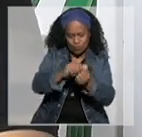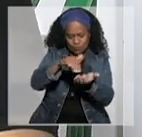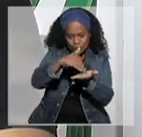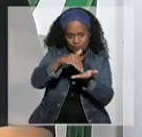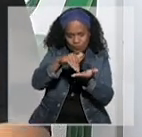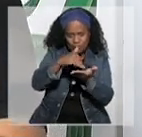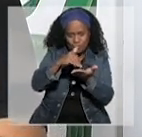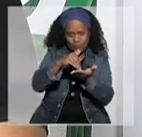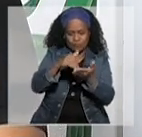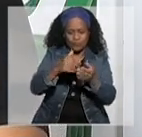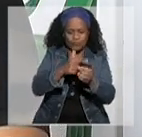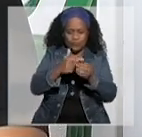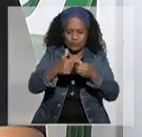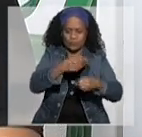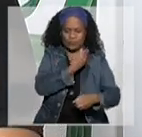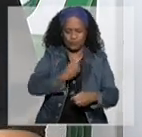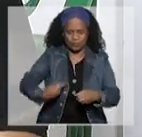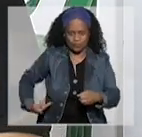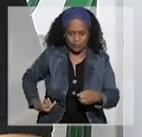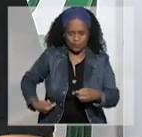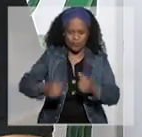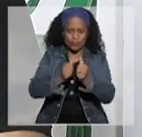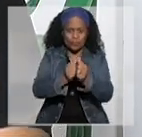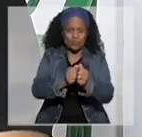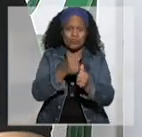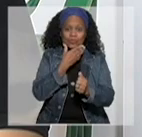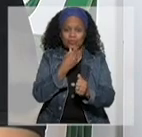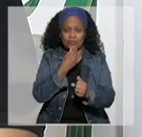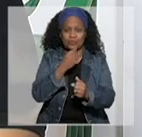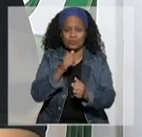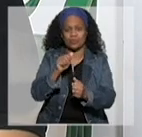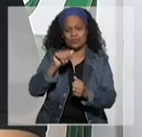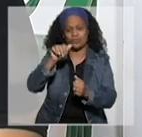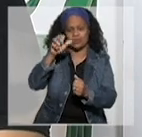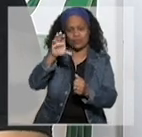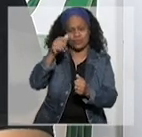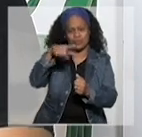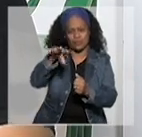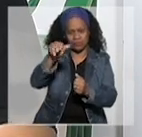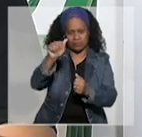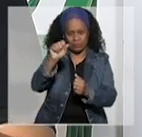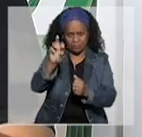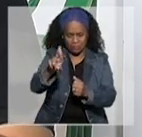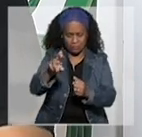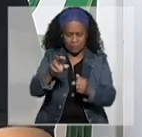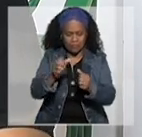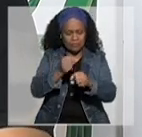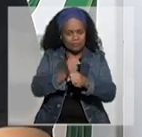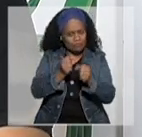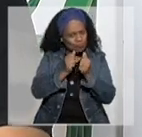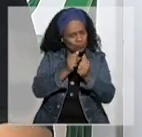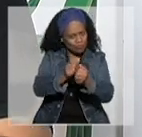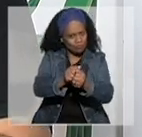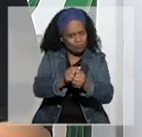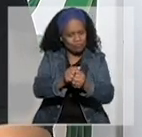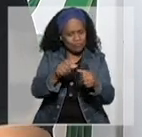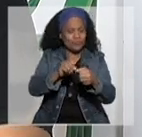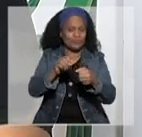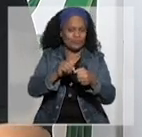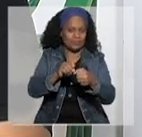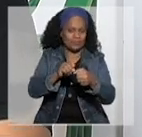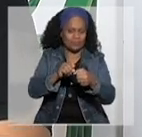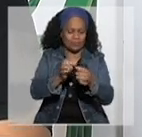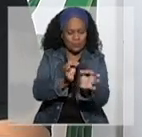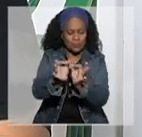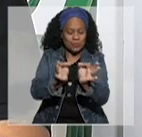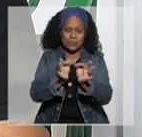com a Secretaria Municipal de Educação, com o secretário César Benjamin, houve essa grande parceria, esse